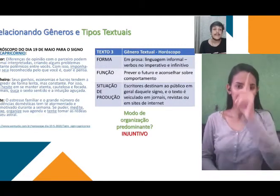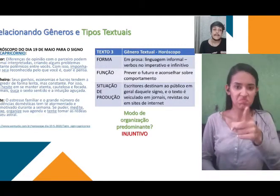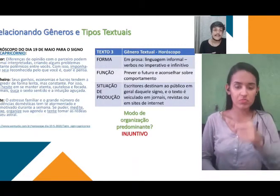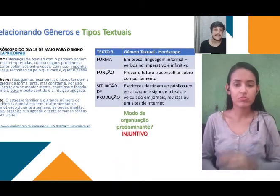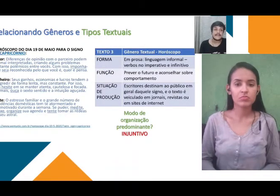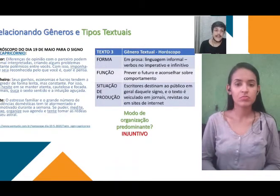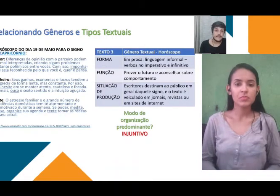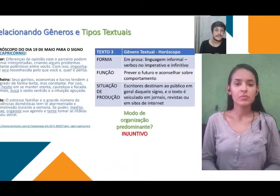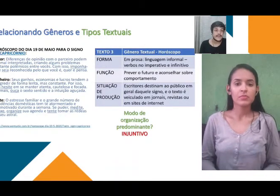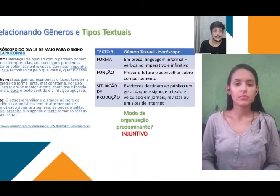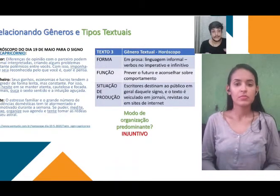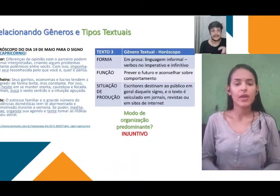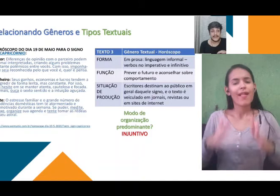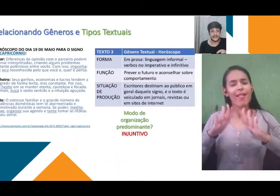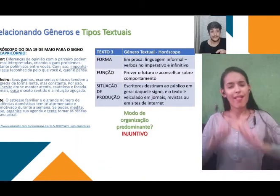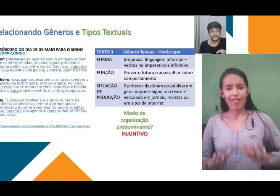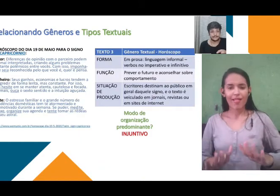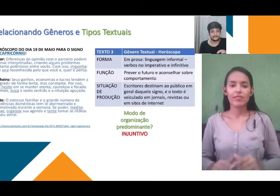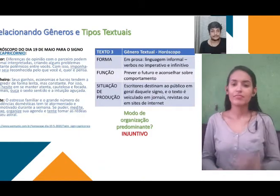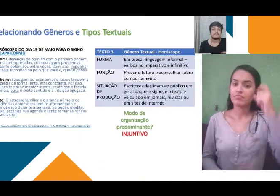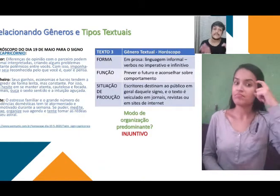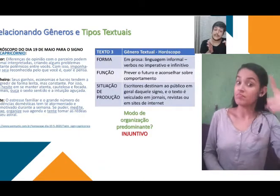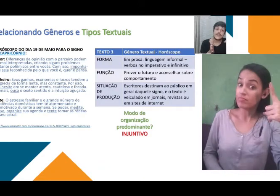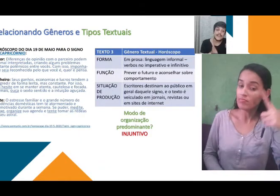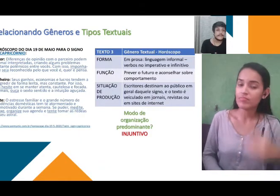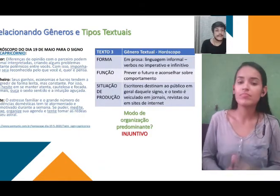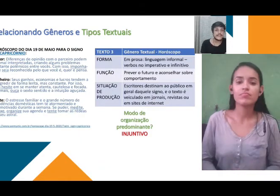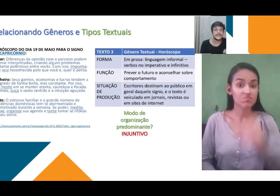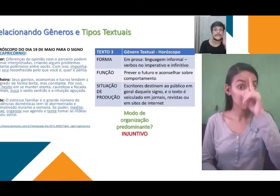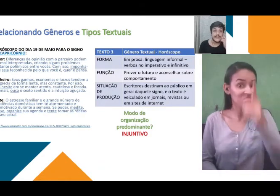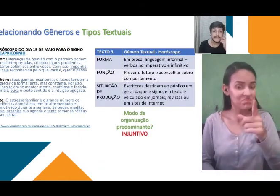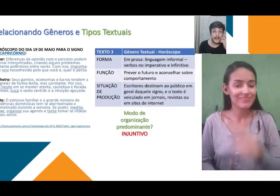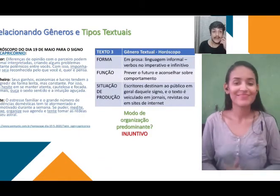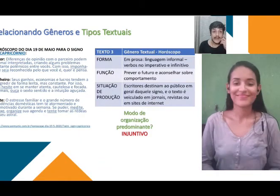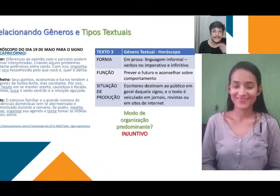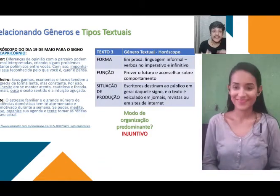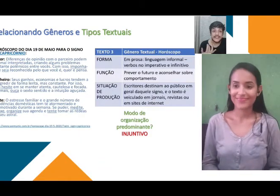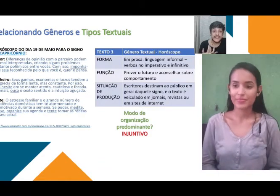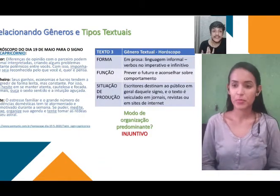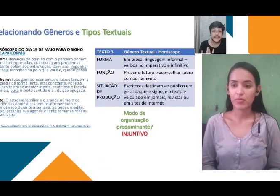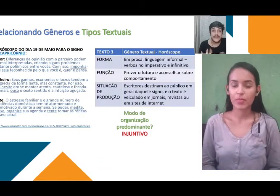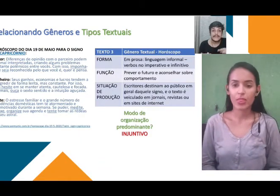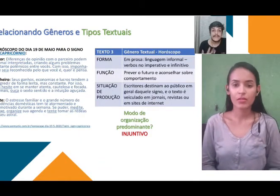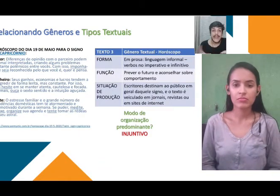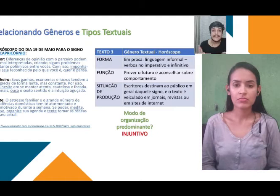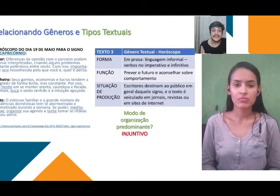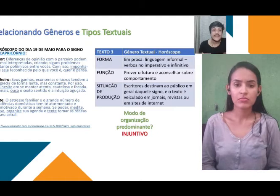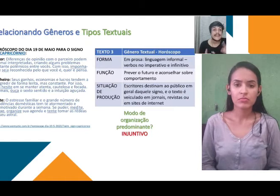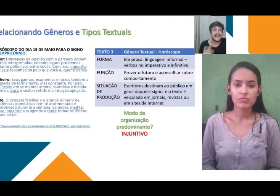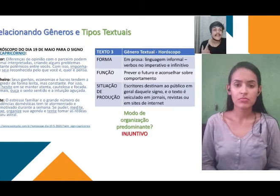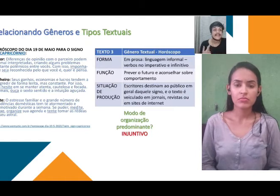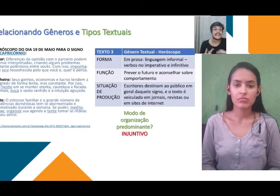E apresenta verbos, por exemplo, no imperativo e no infinitivo. Então, olha lá, medite,